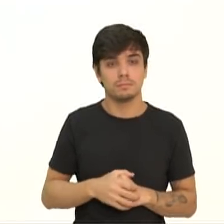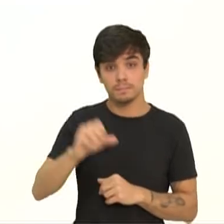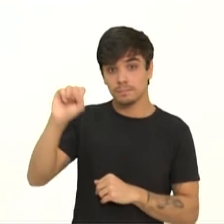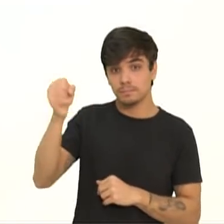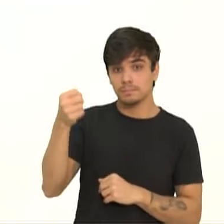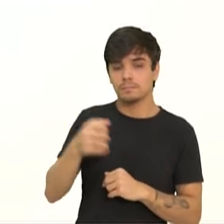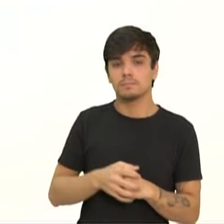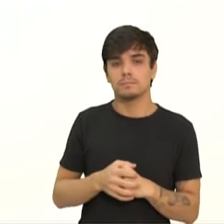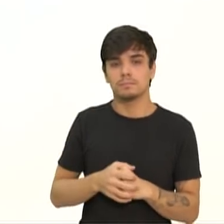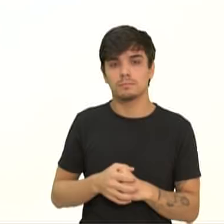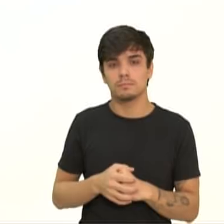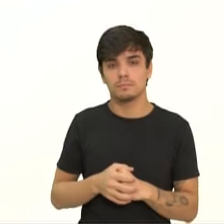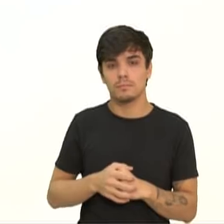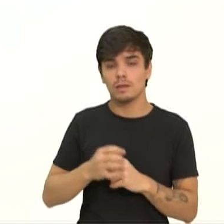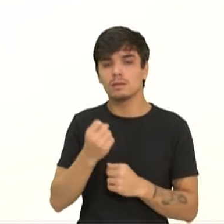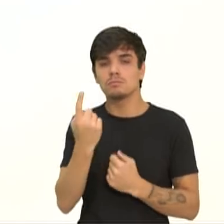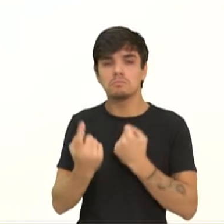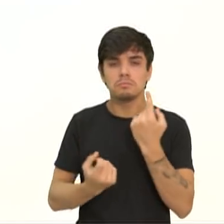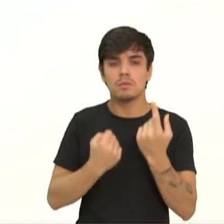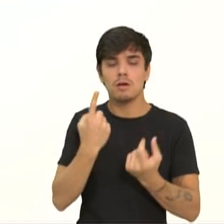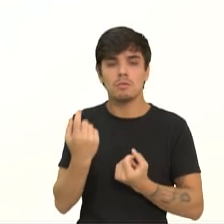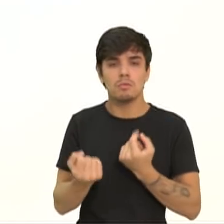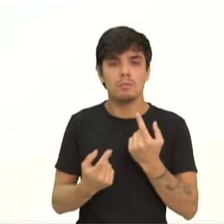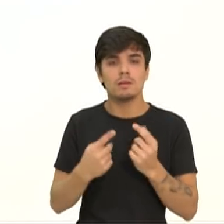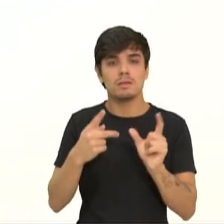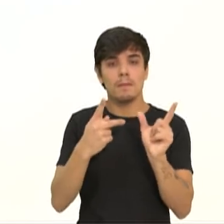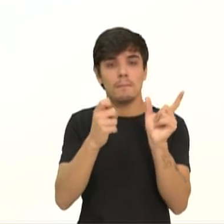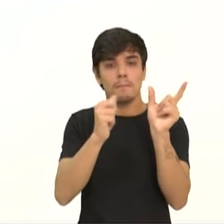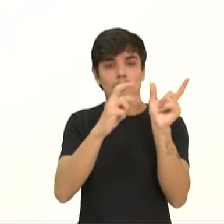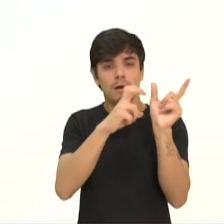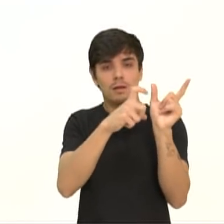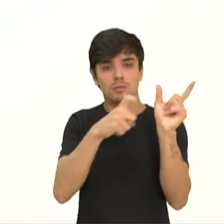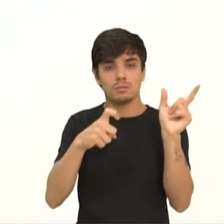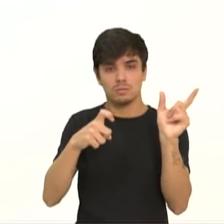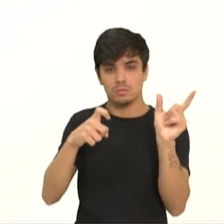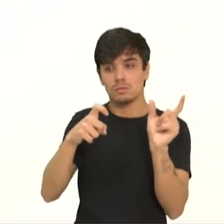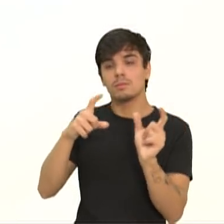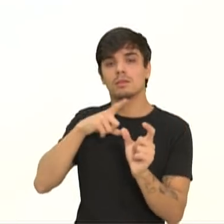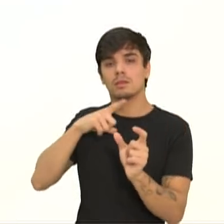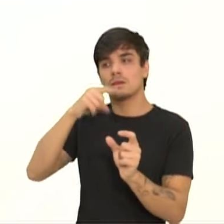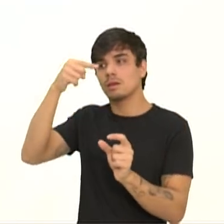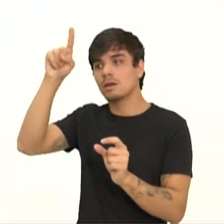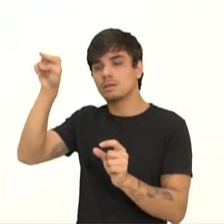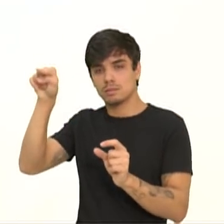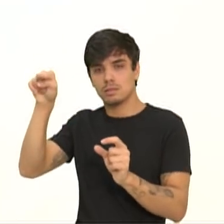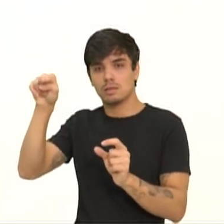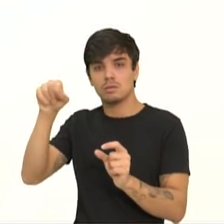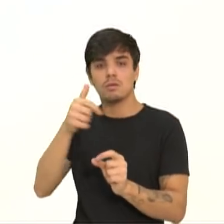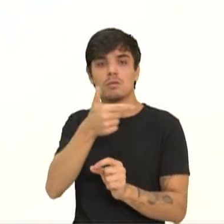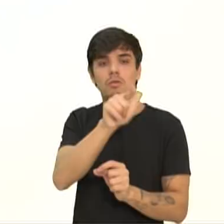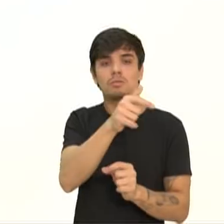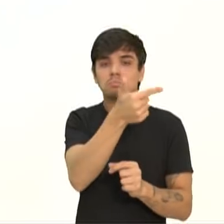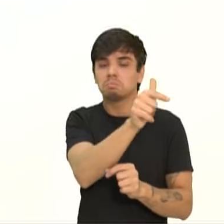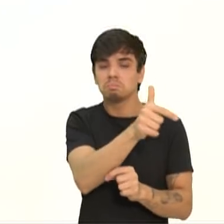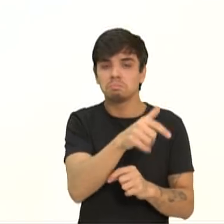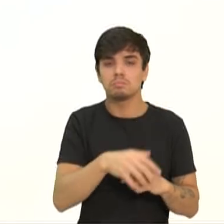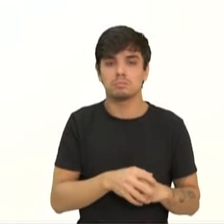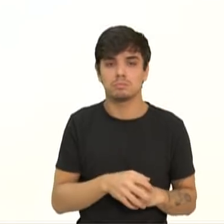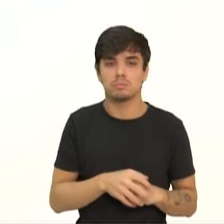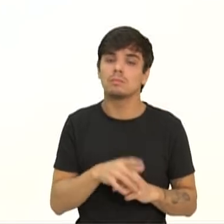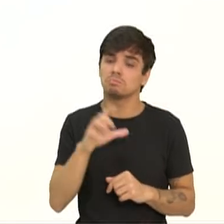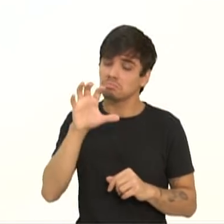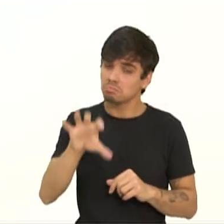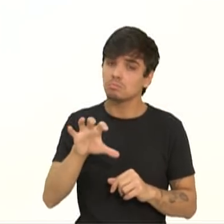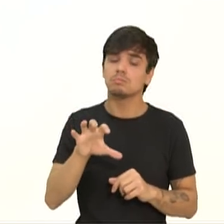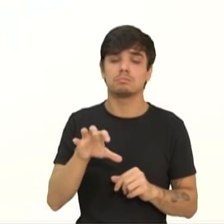8. Algumas paroxítonas são acentuadas e outras não. Isso mesmo, há uma questão de